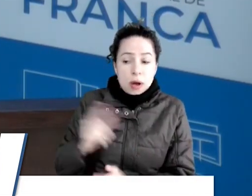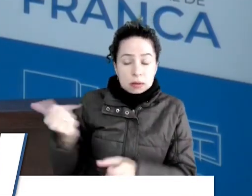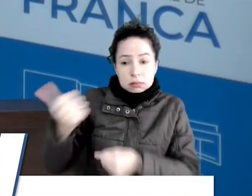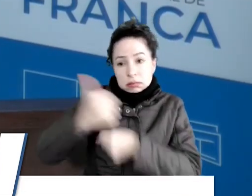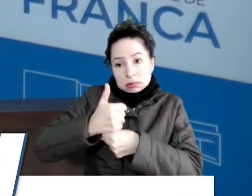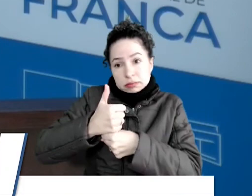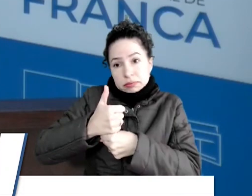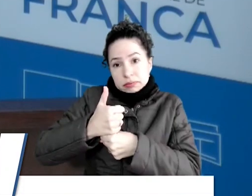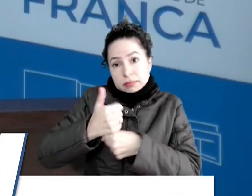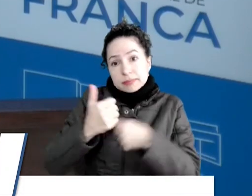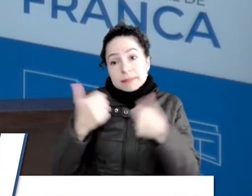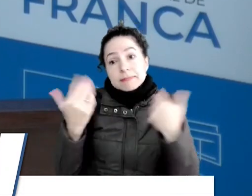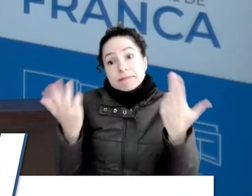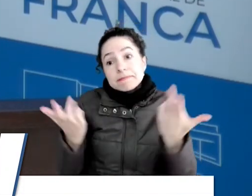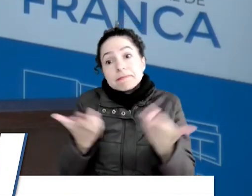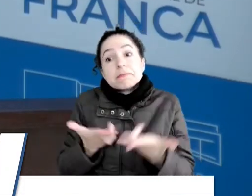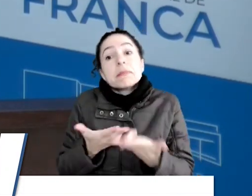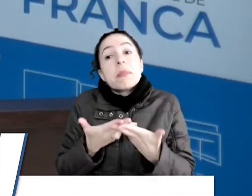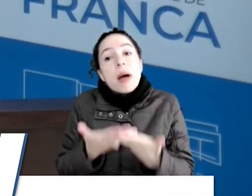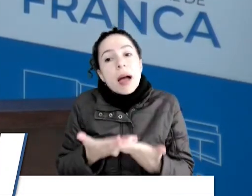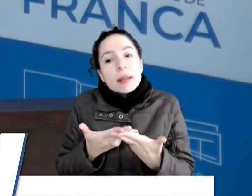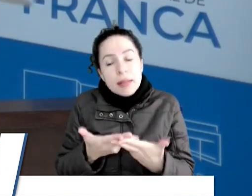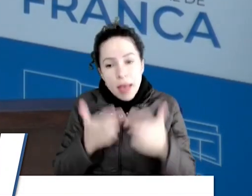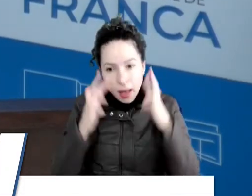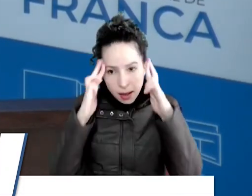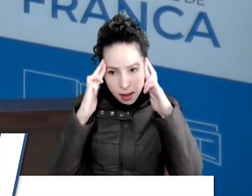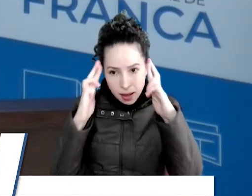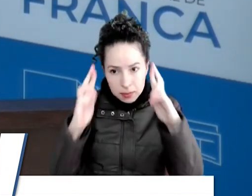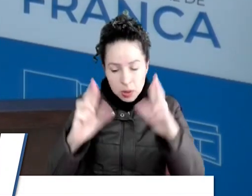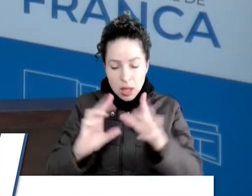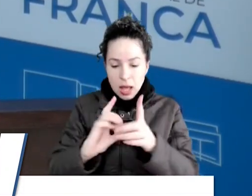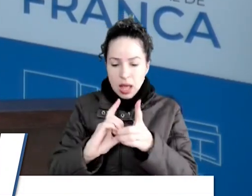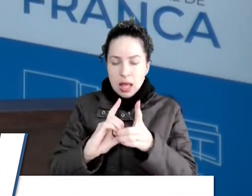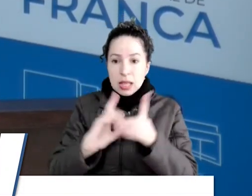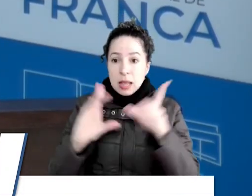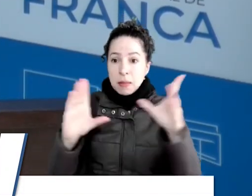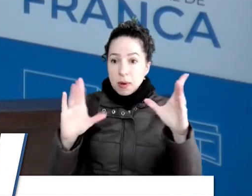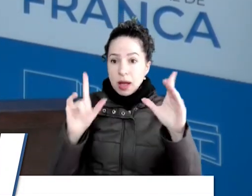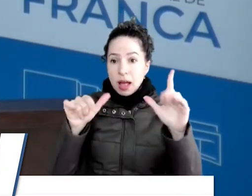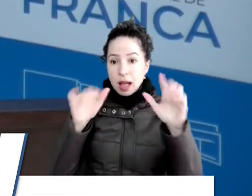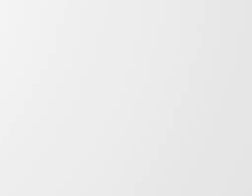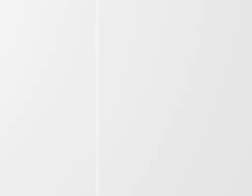paciência, tem que respeitar. Democracia está aí para ser respeitada.